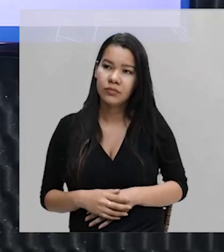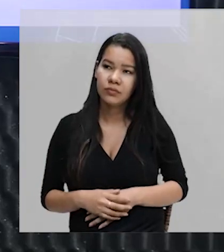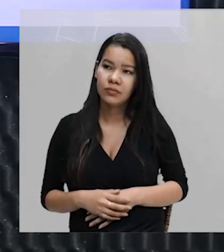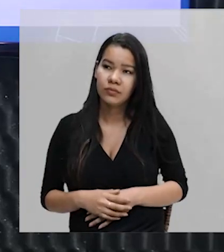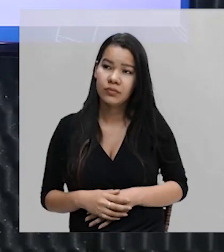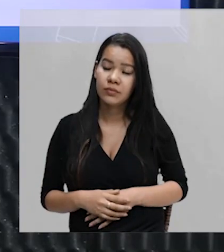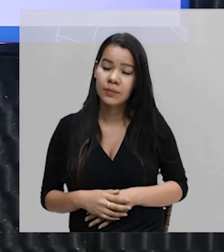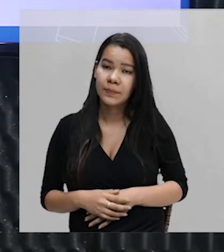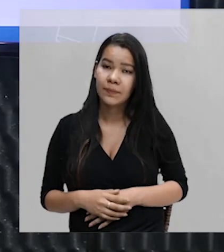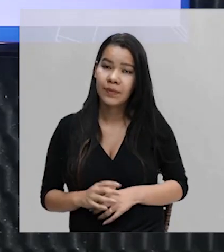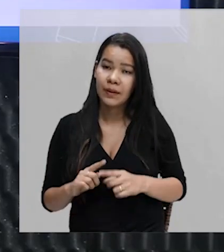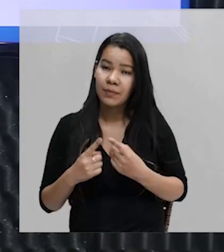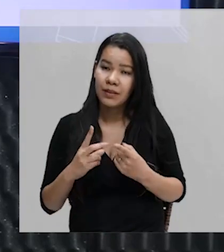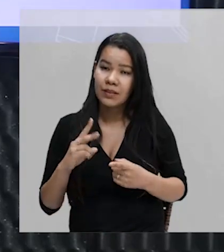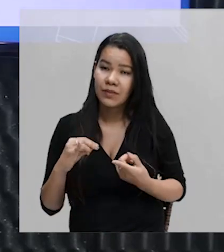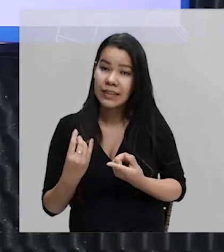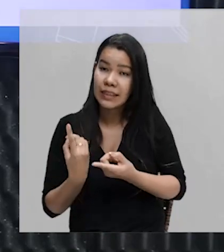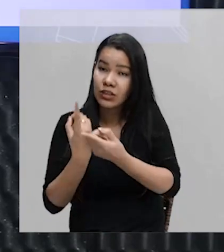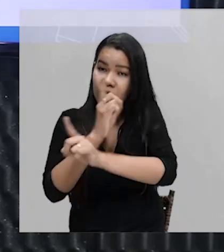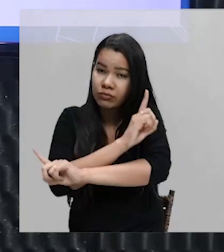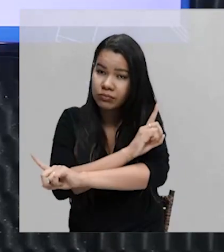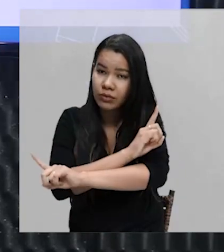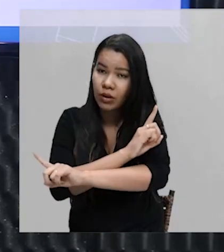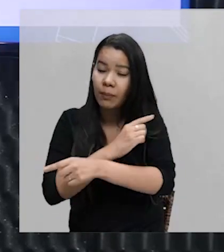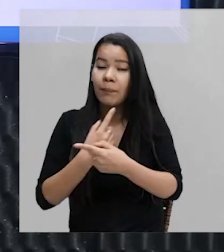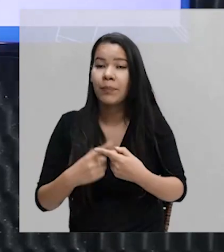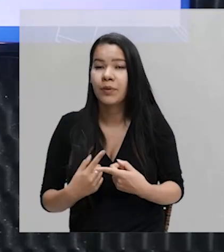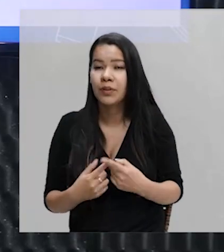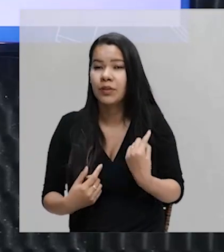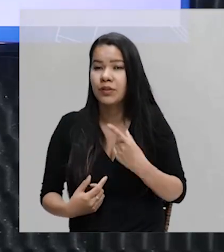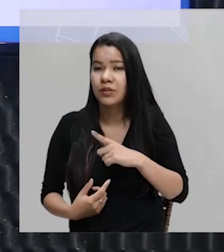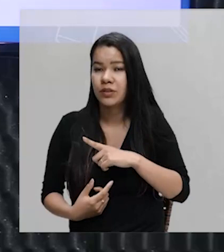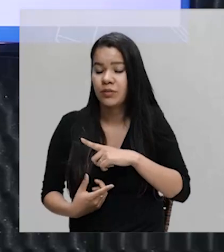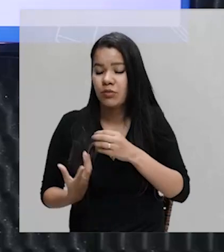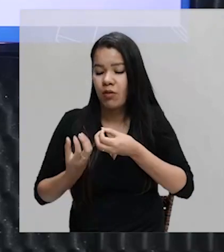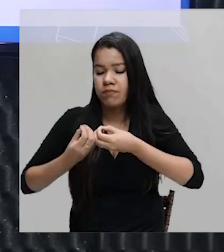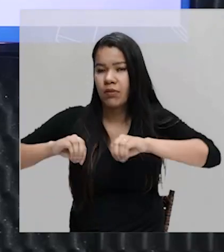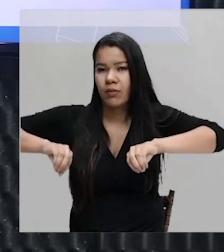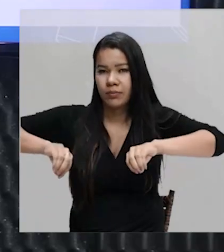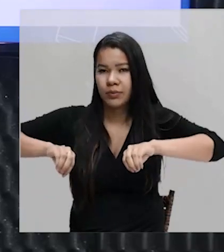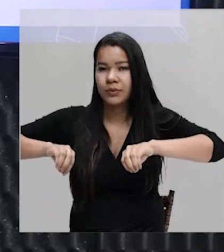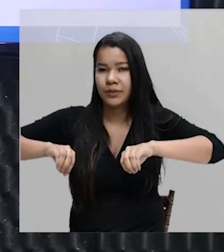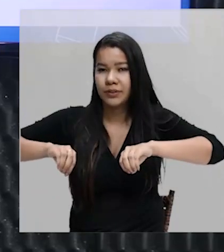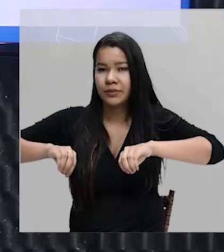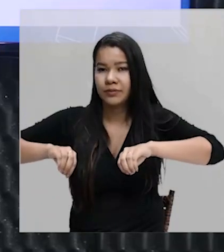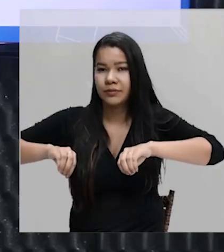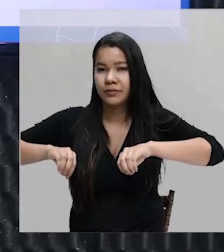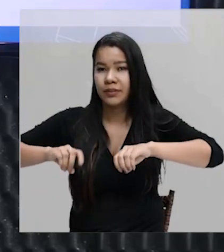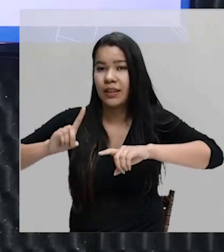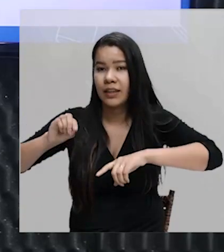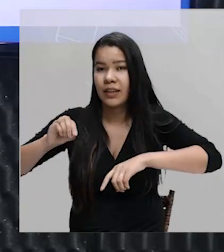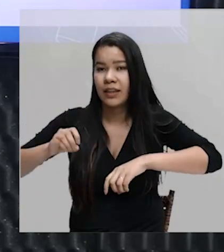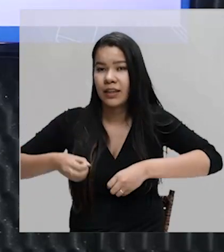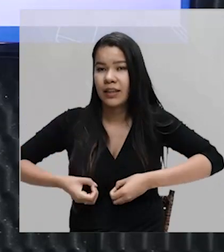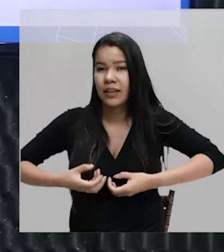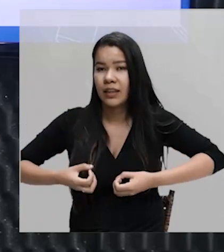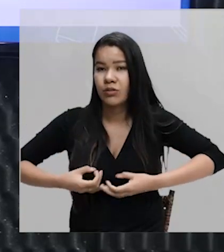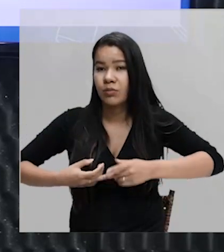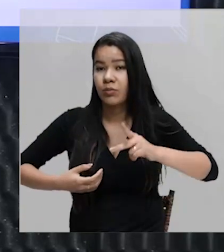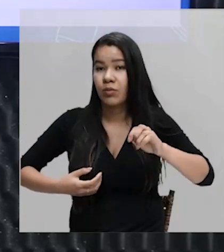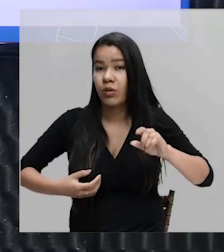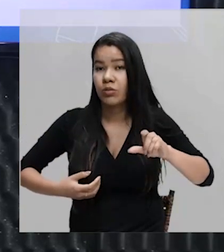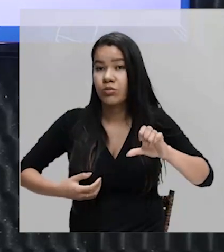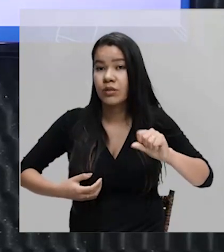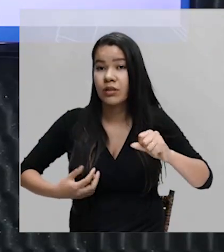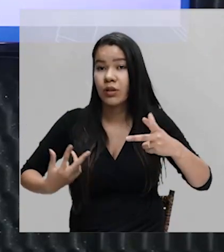criada. Tá certo? Mas vai se opor porque nós vamos ter uma repulsão entre eles. Tá certo? É gerado ali polos iguais, o